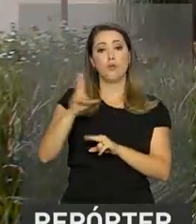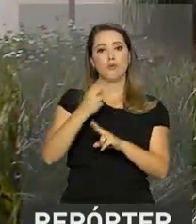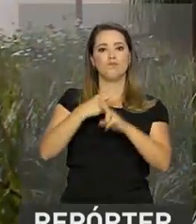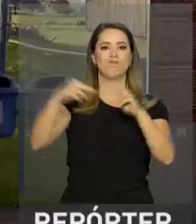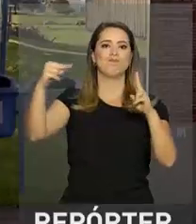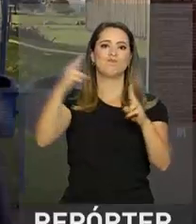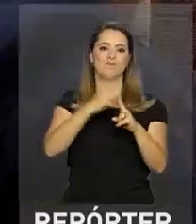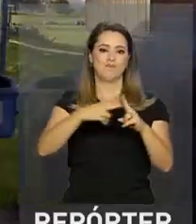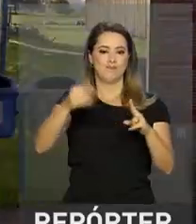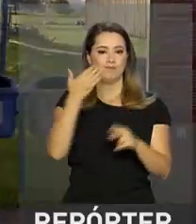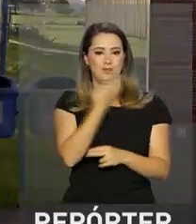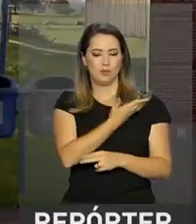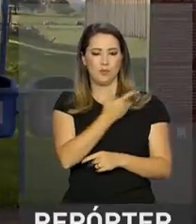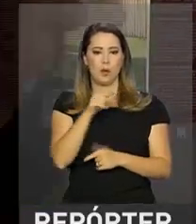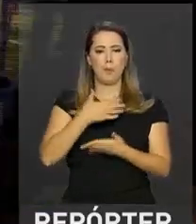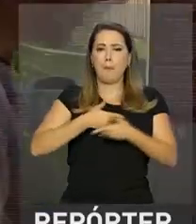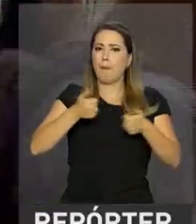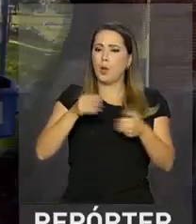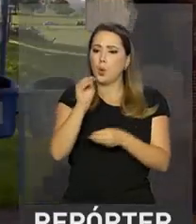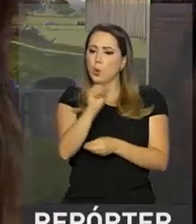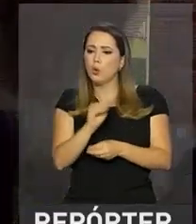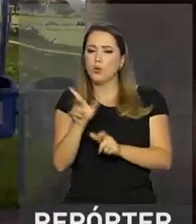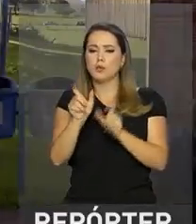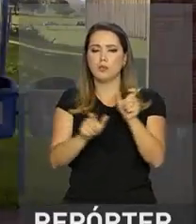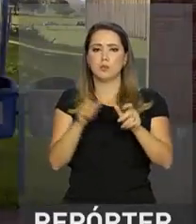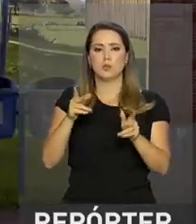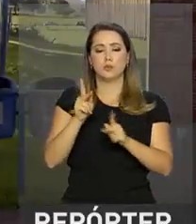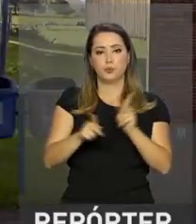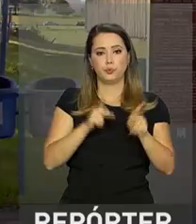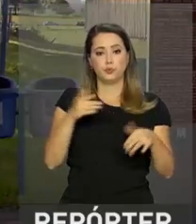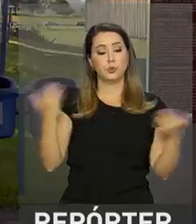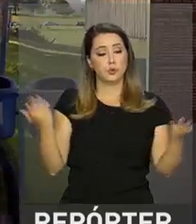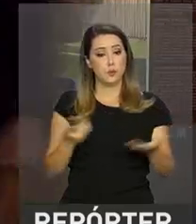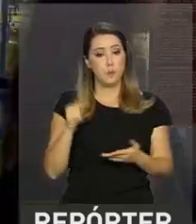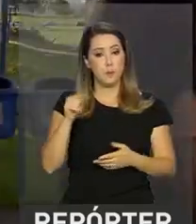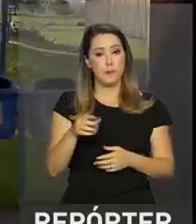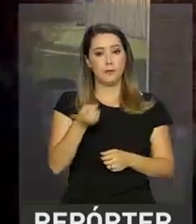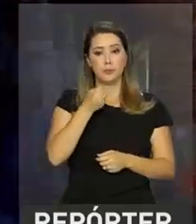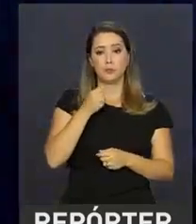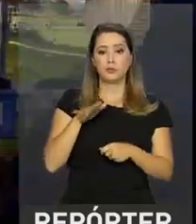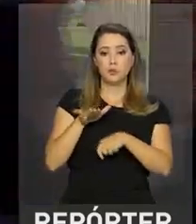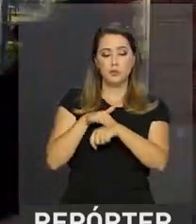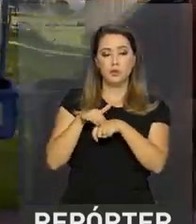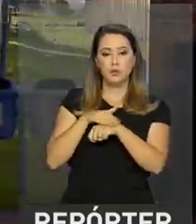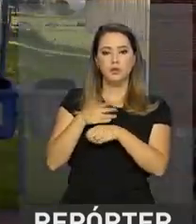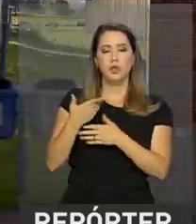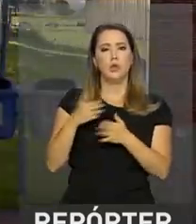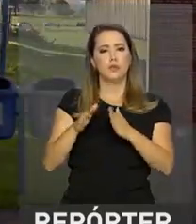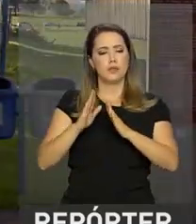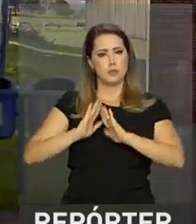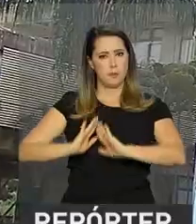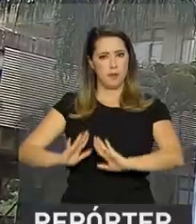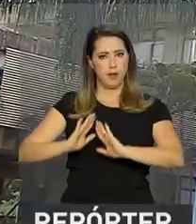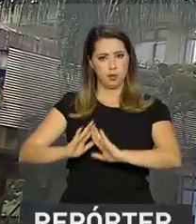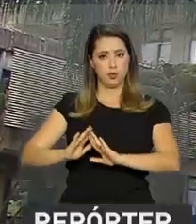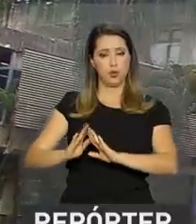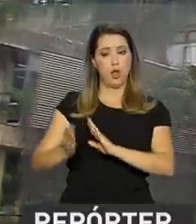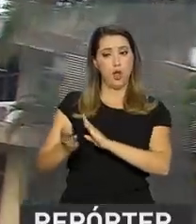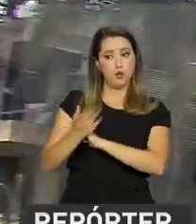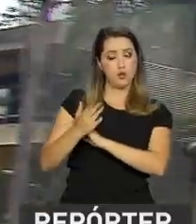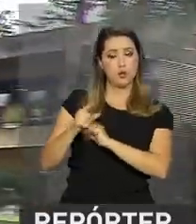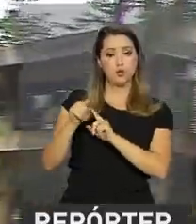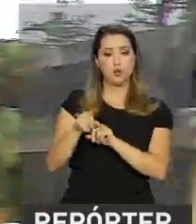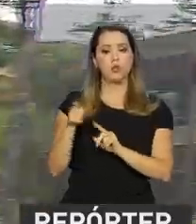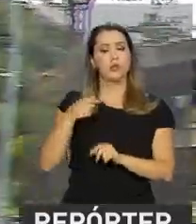brasília para melhorar o atendimento a essas pessoas agora nas entrevistas de solicitação de refúgio haverá um